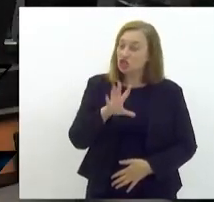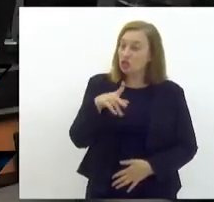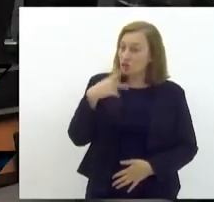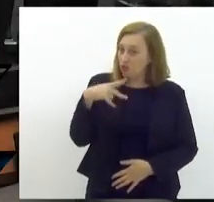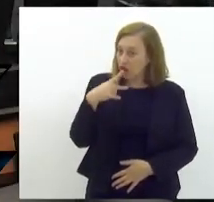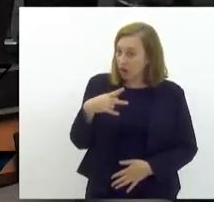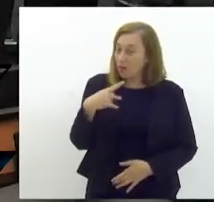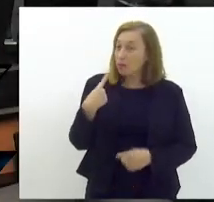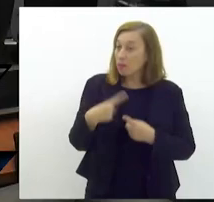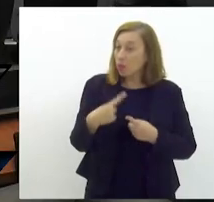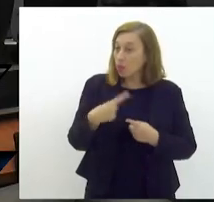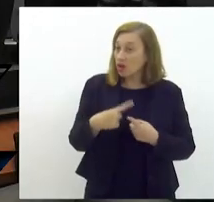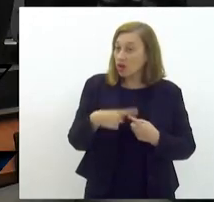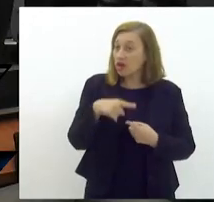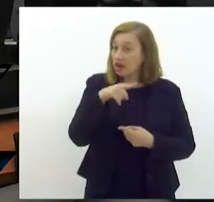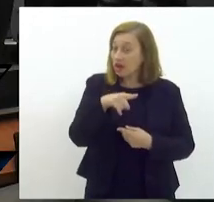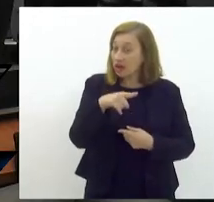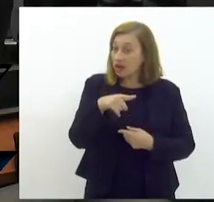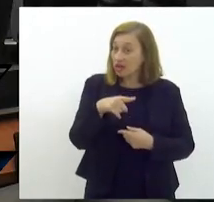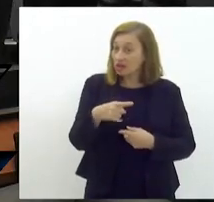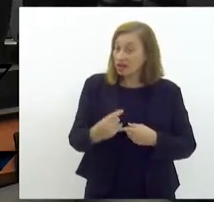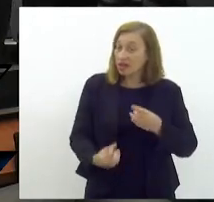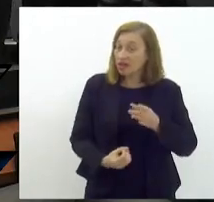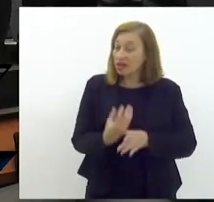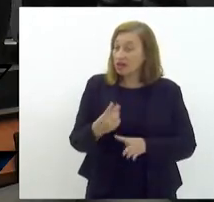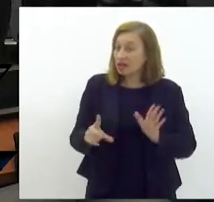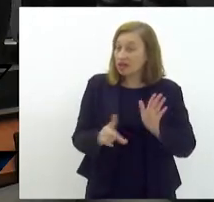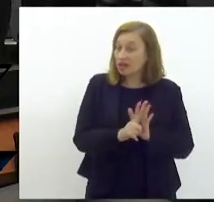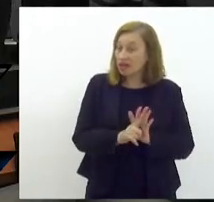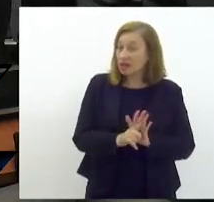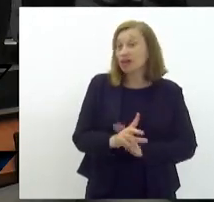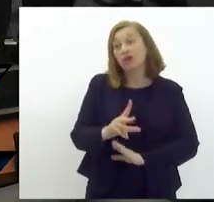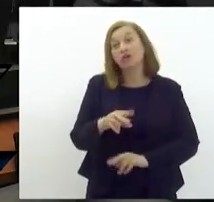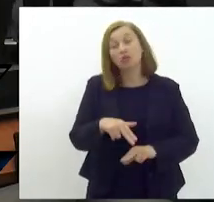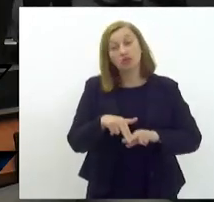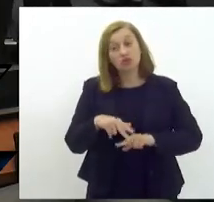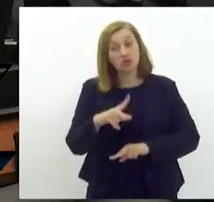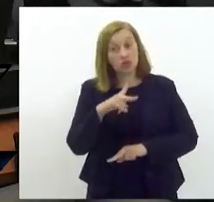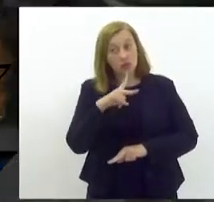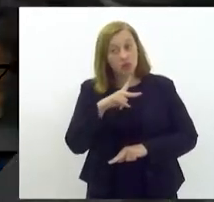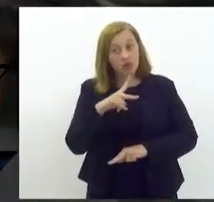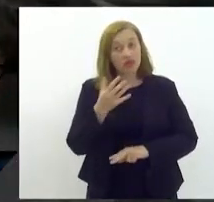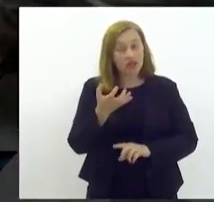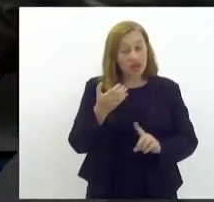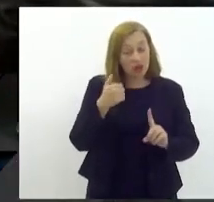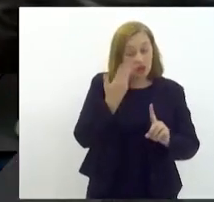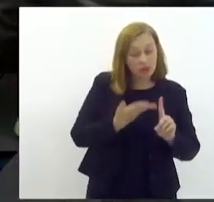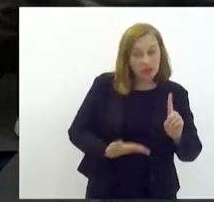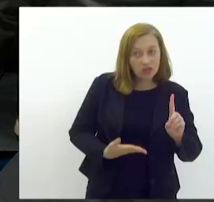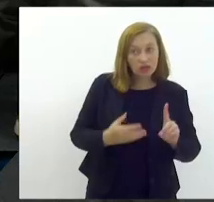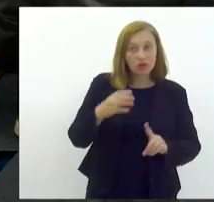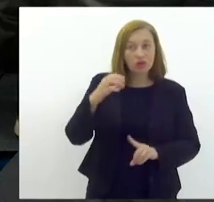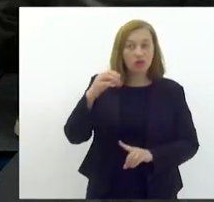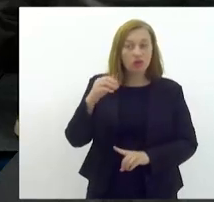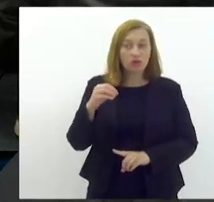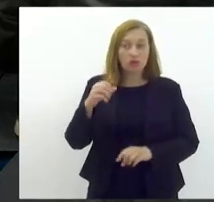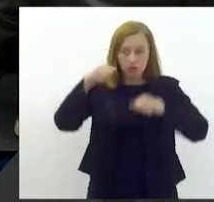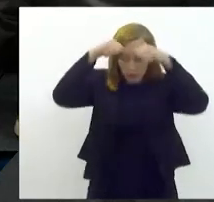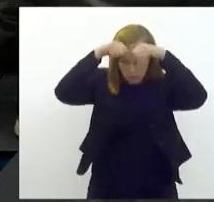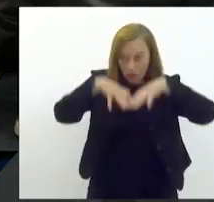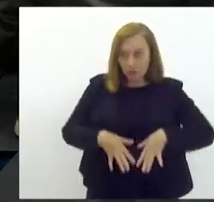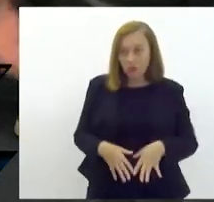porque ele tá legislando em causa própria ele quer homenagear Omulu e ele é